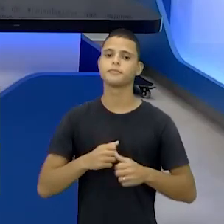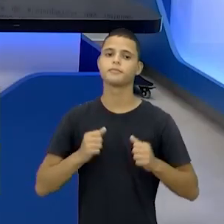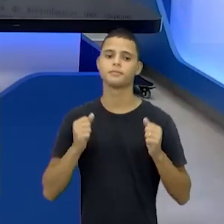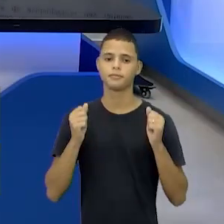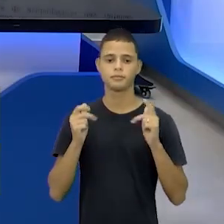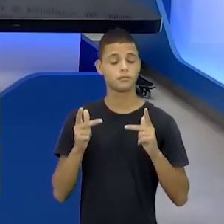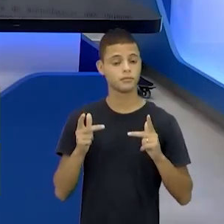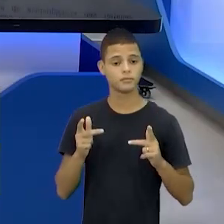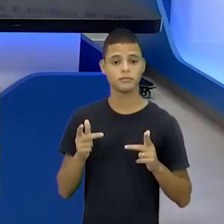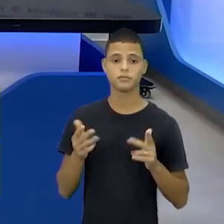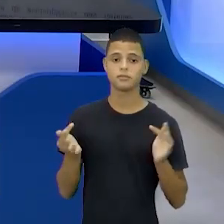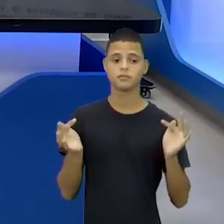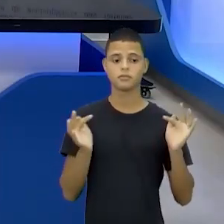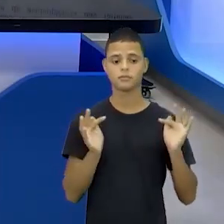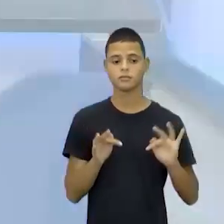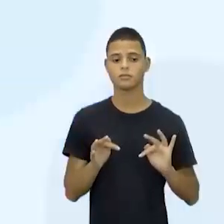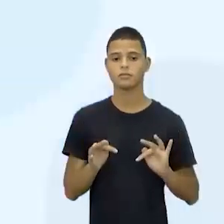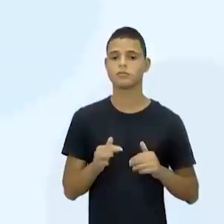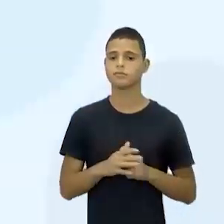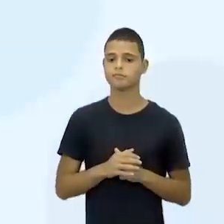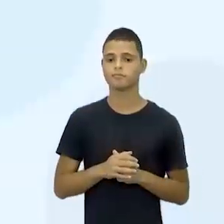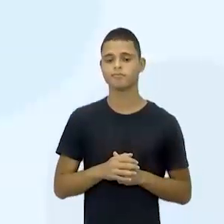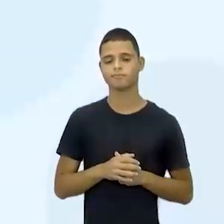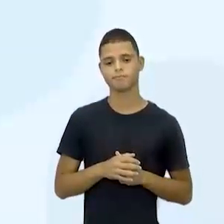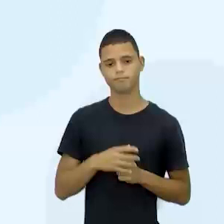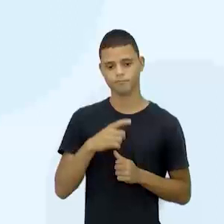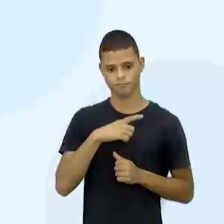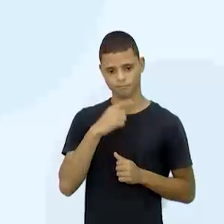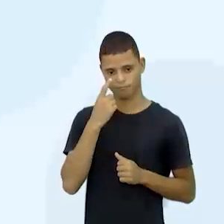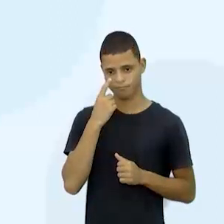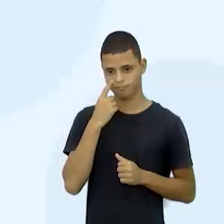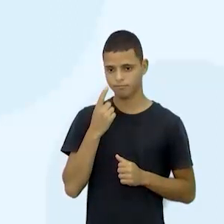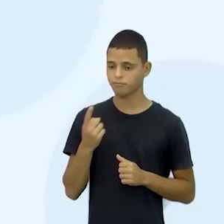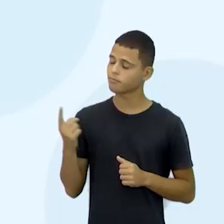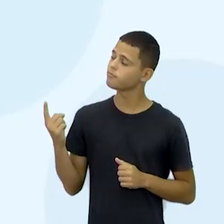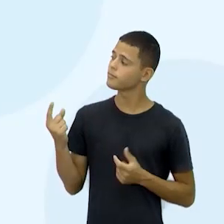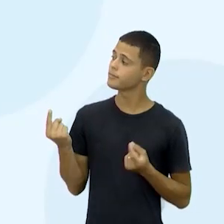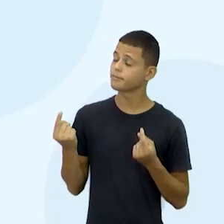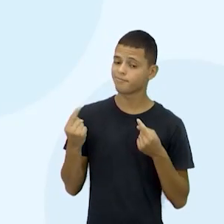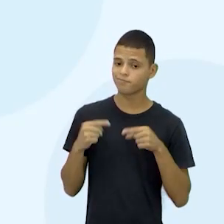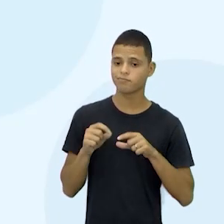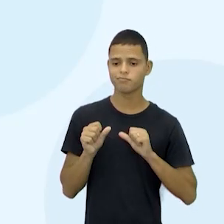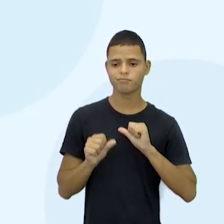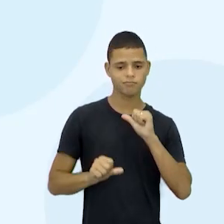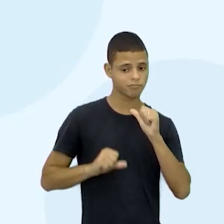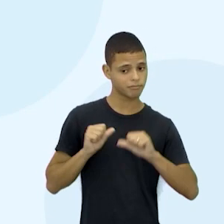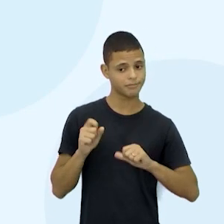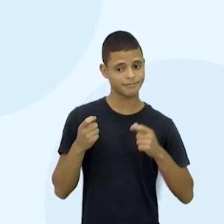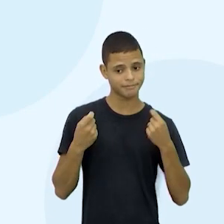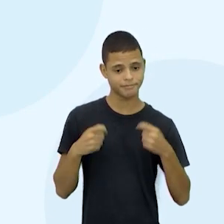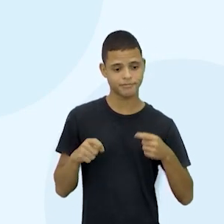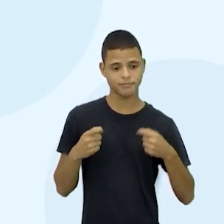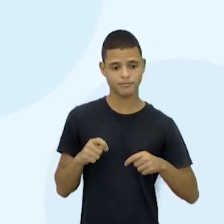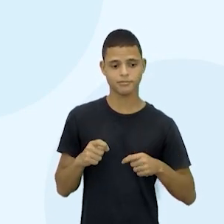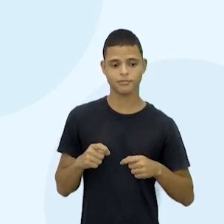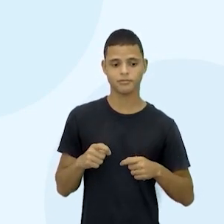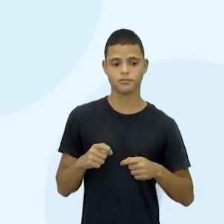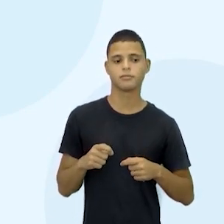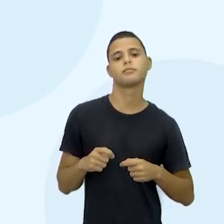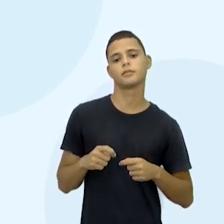ok. E aí, para finalizar, olha lá. Vamos lá. A gente vai nos desafiar a alterar o que for necessário, de modo que